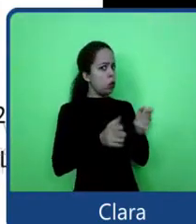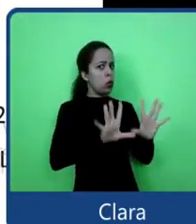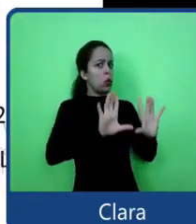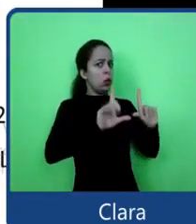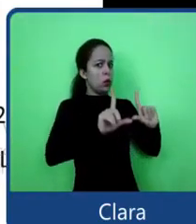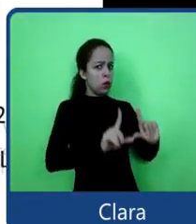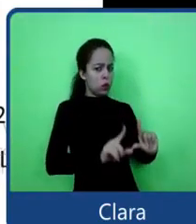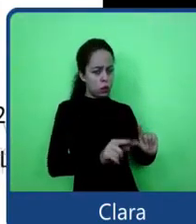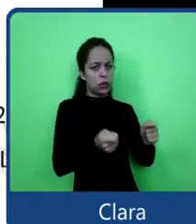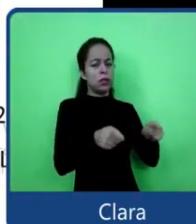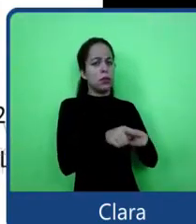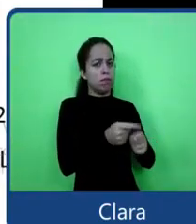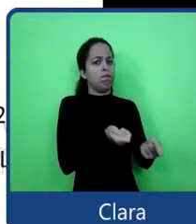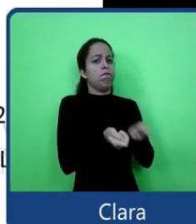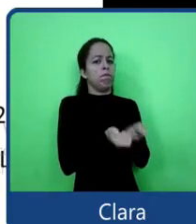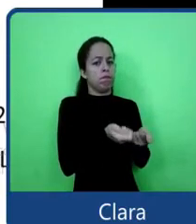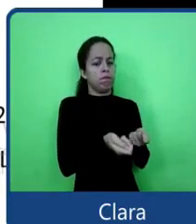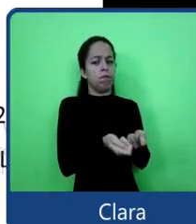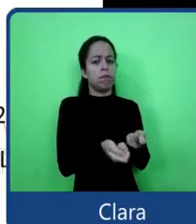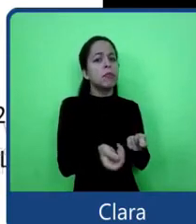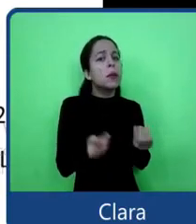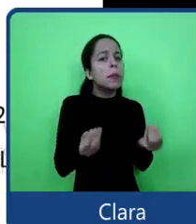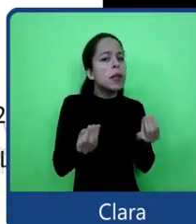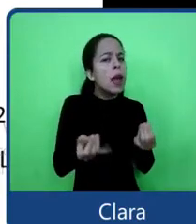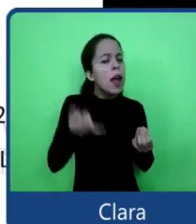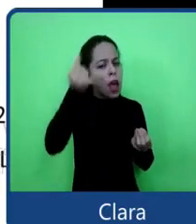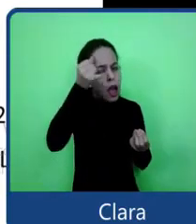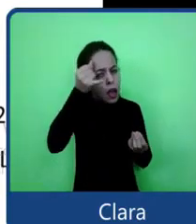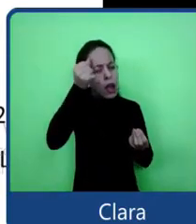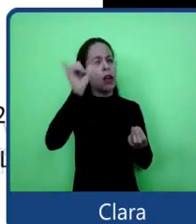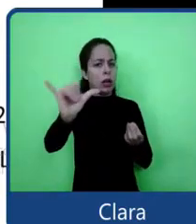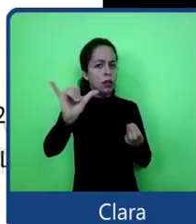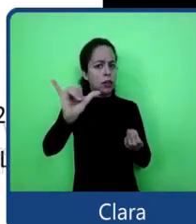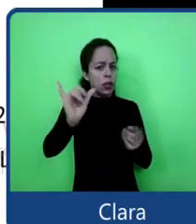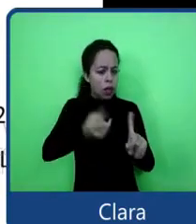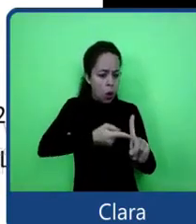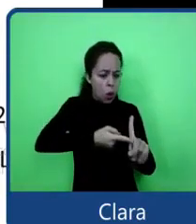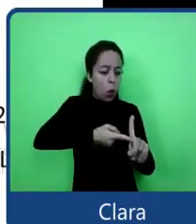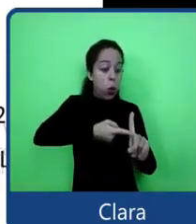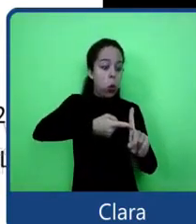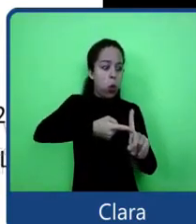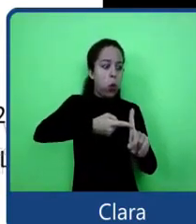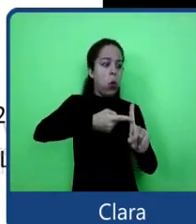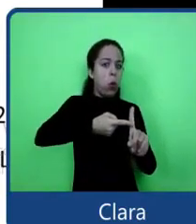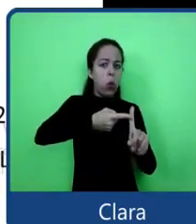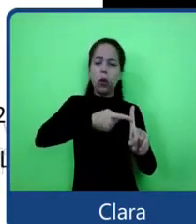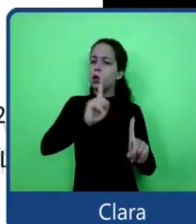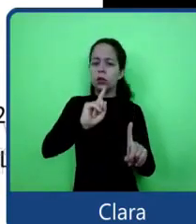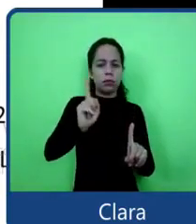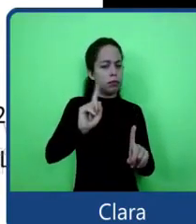tudo tentando evitar o aumento da temperatura média global acima de 2 graus Celsius, né?